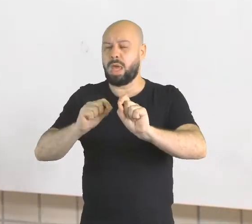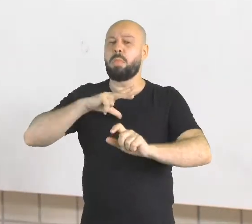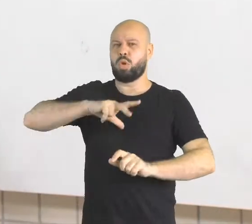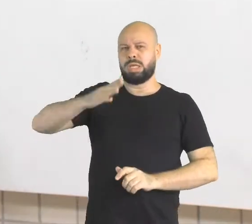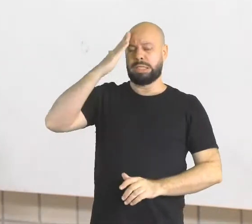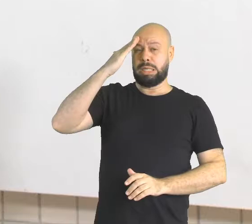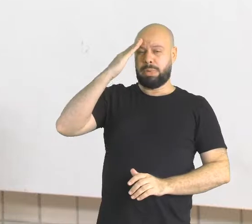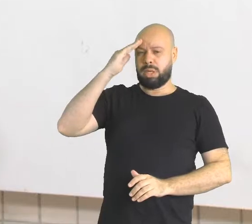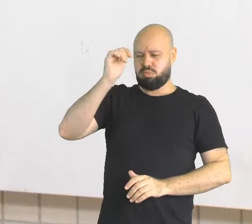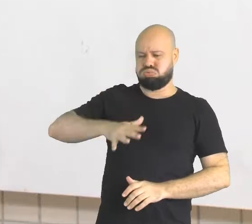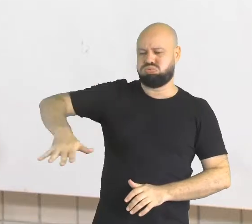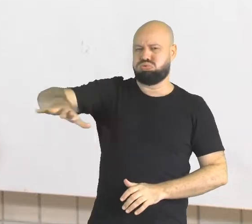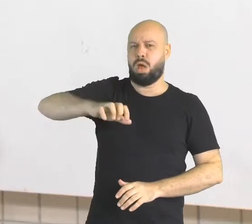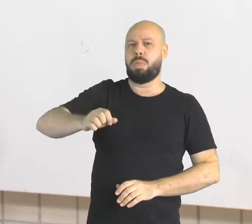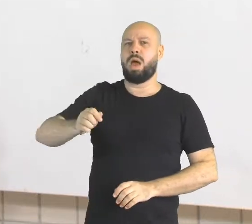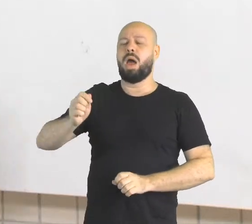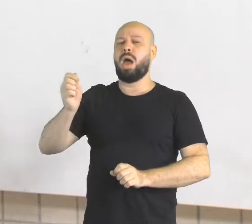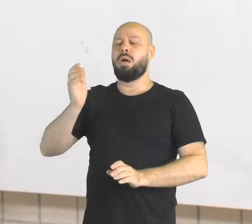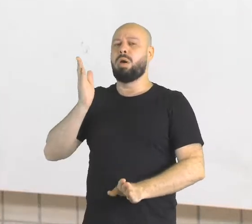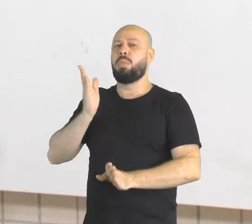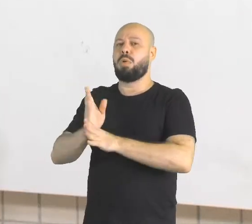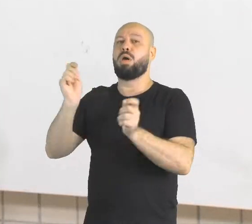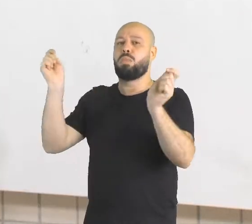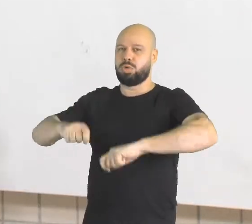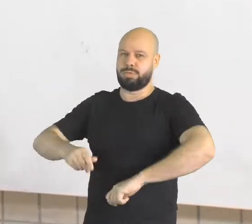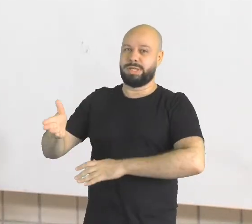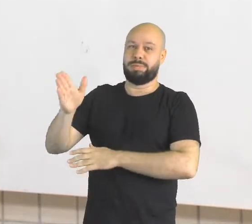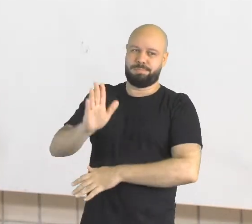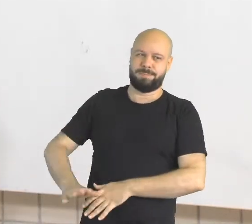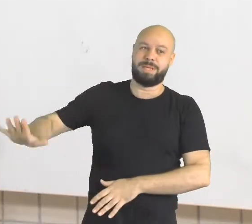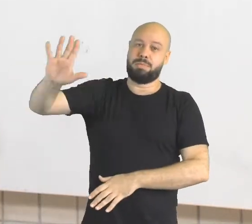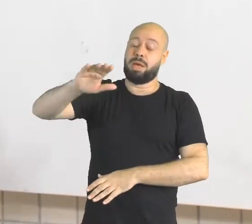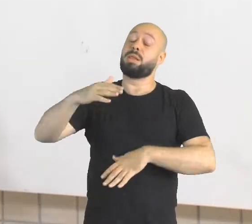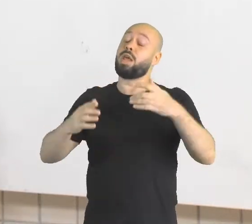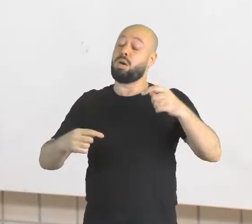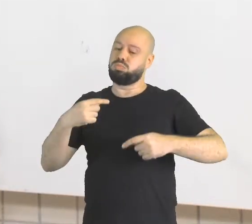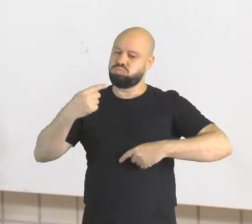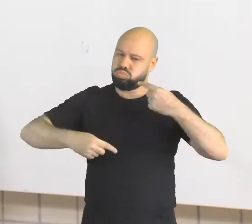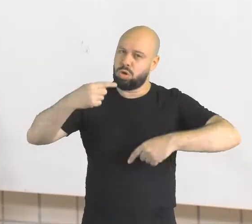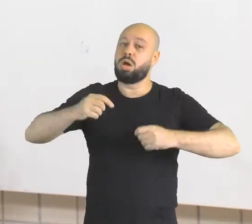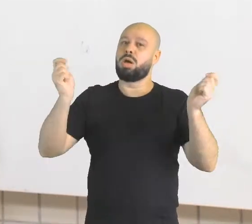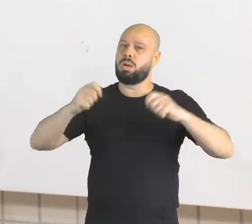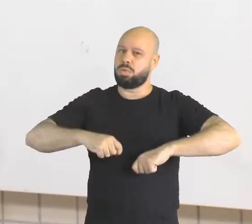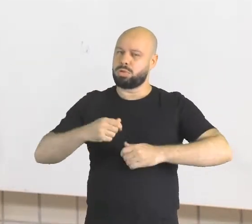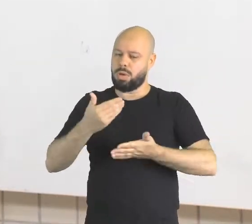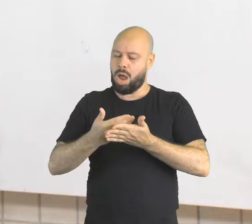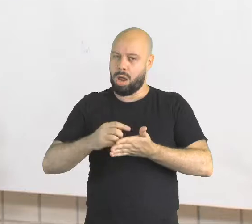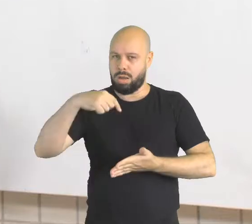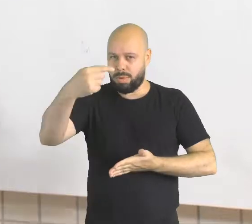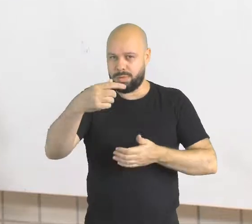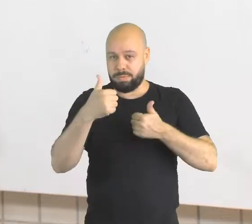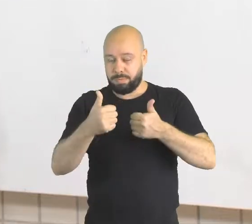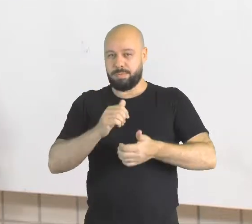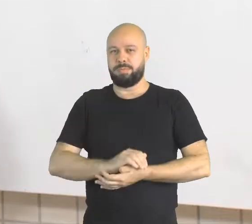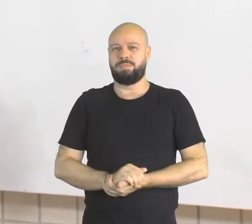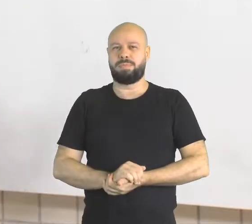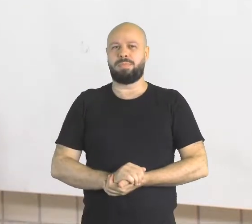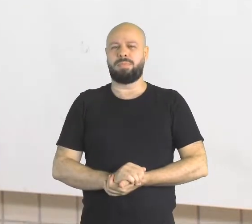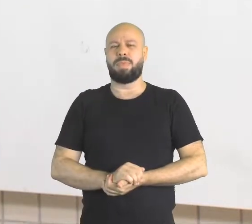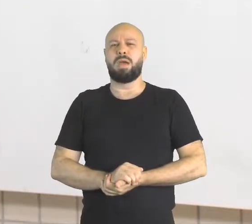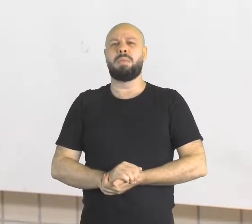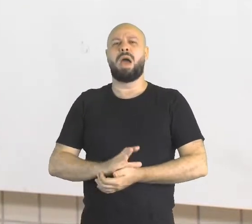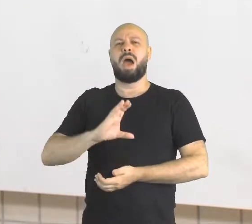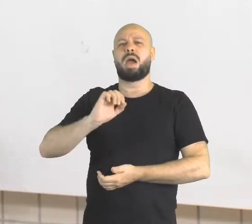das terras onde seria o Brasil. Então isso cabe, uma discussão para uma próxima aula. Mas então vamos lá. Bom, quando o Cabral